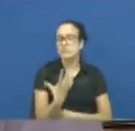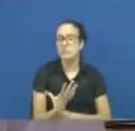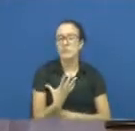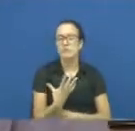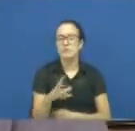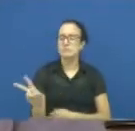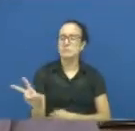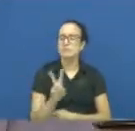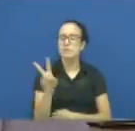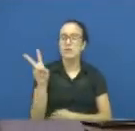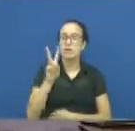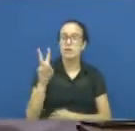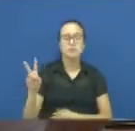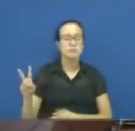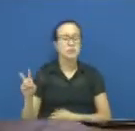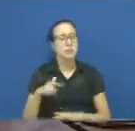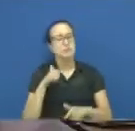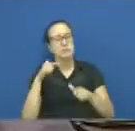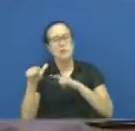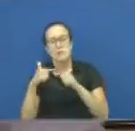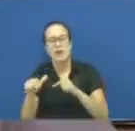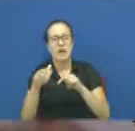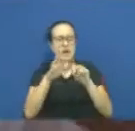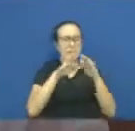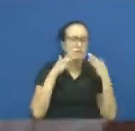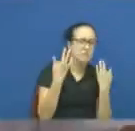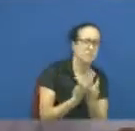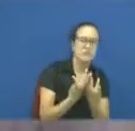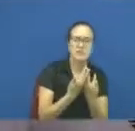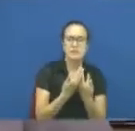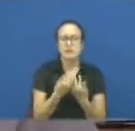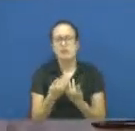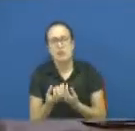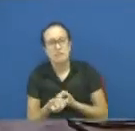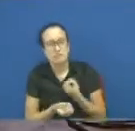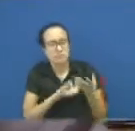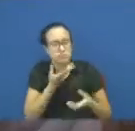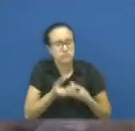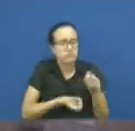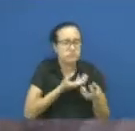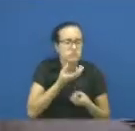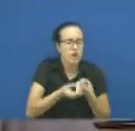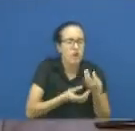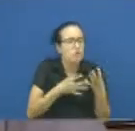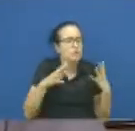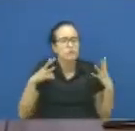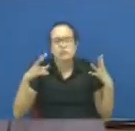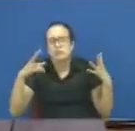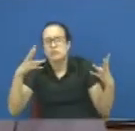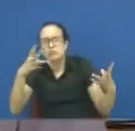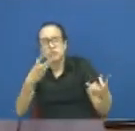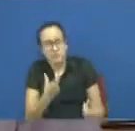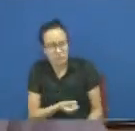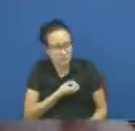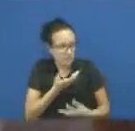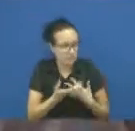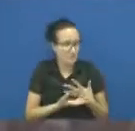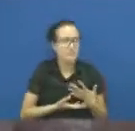que valorizou a família e que transmitiu para os seus descendentes, assim como a dona Neuza e seu